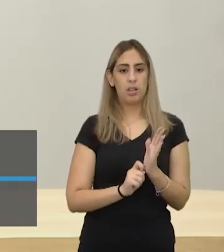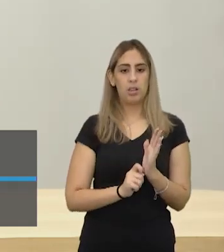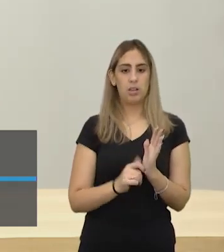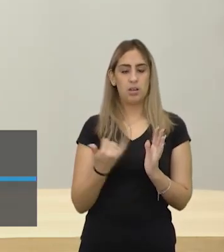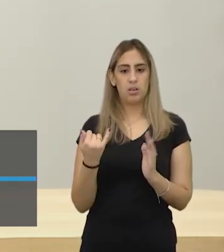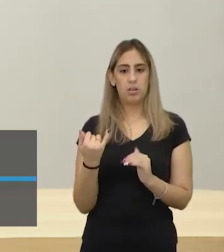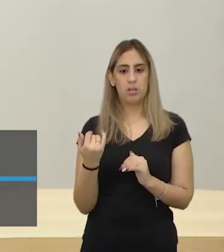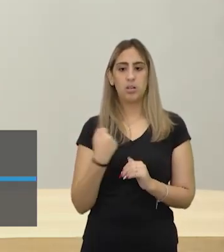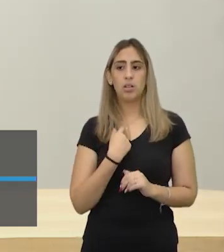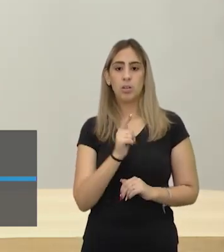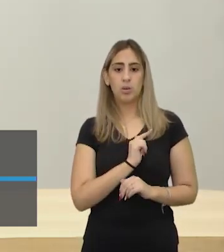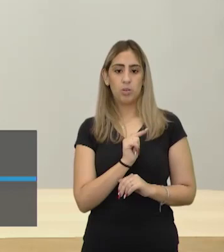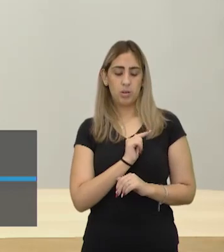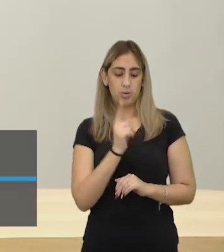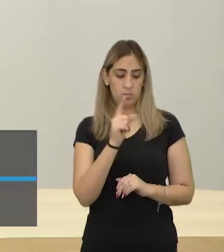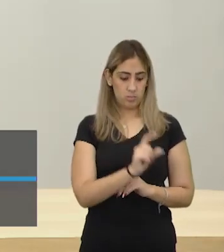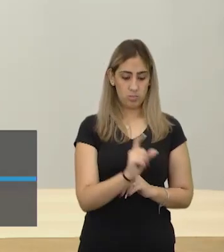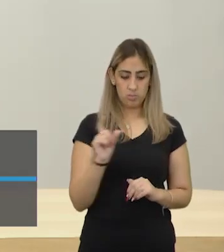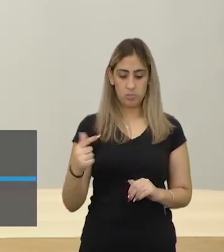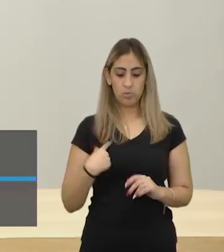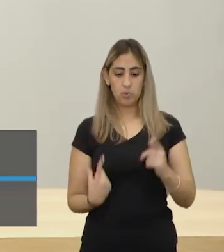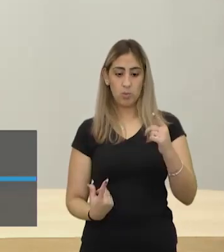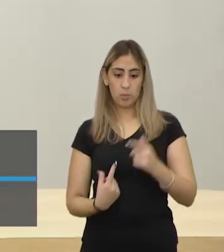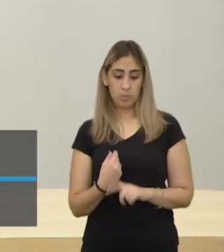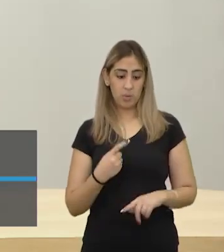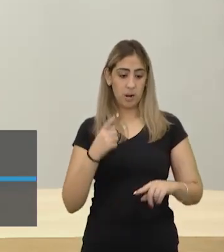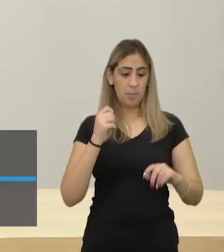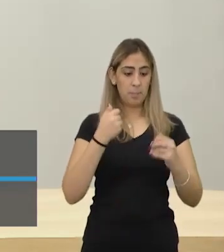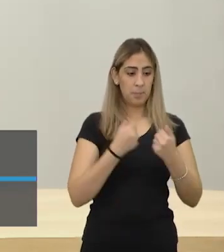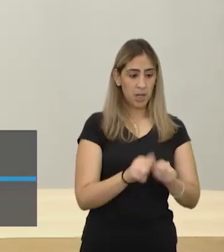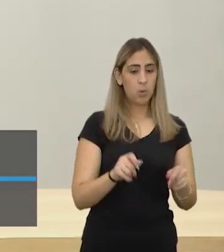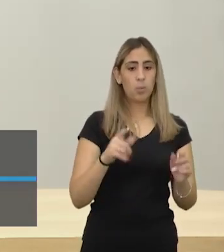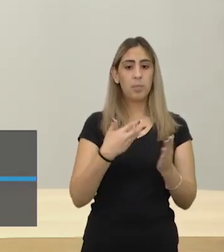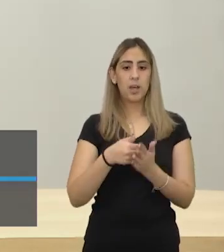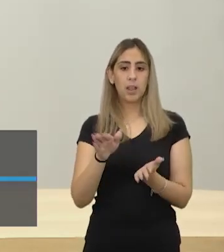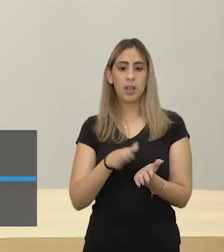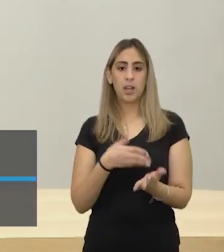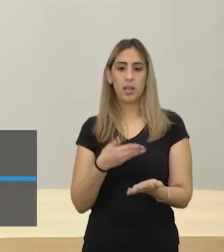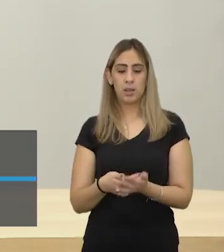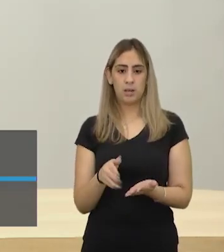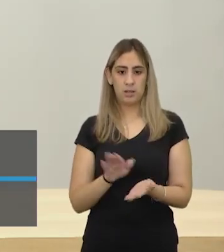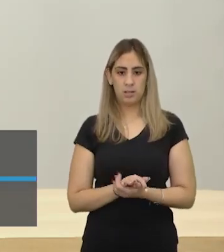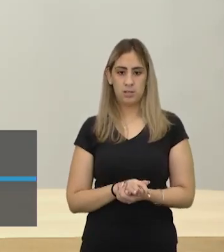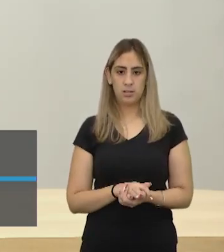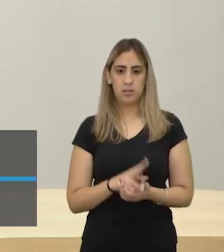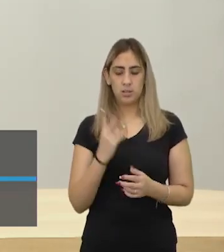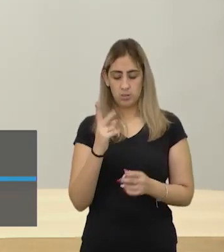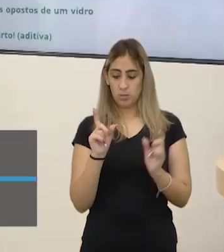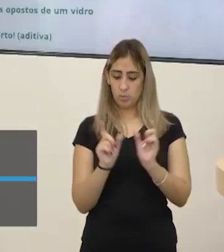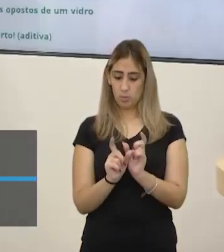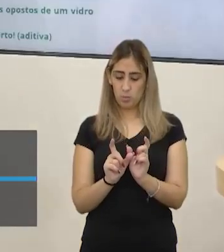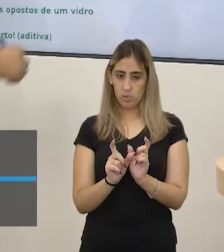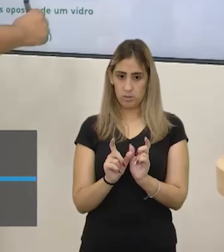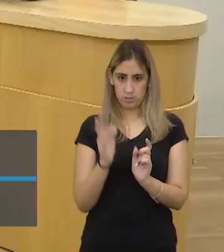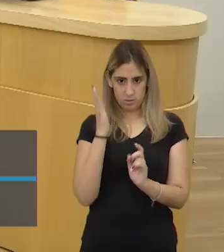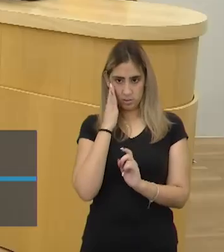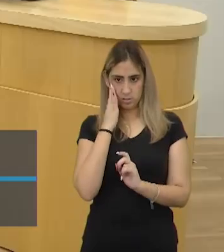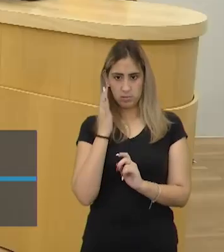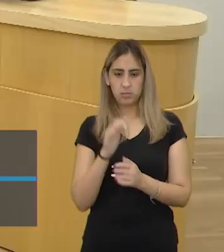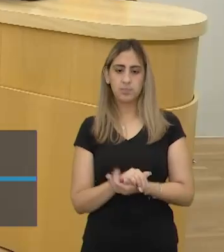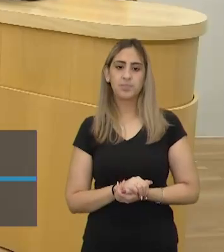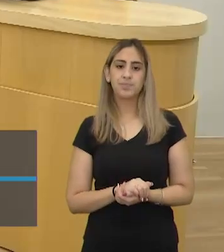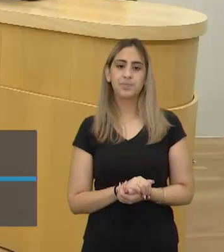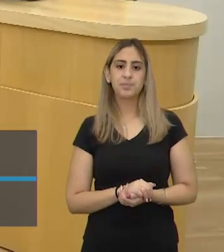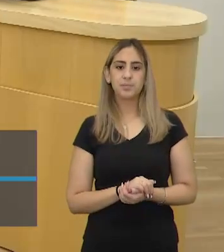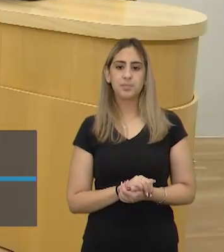objetos, eu tenho este e este. Vou comprar pão e margarina, comprando 2 itens. Então, A tô mostrando frase a famosa, soma, né? né? A frase famosa, penso,